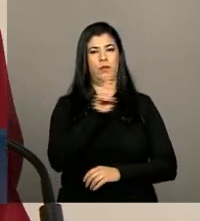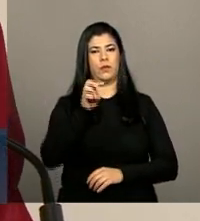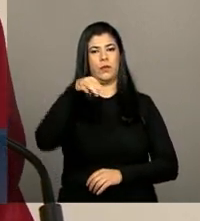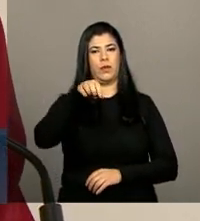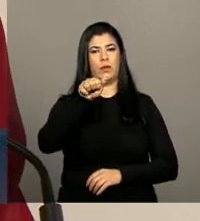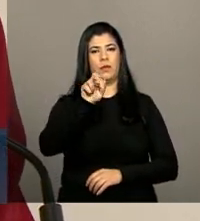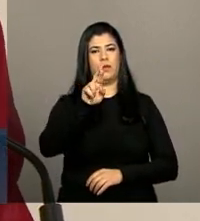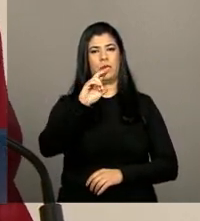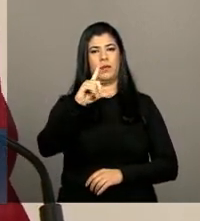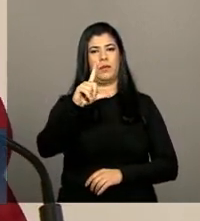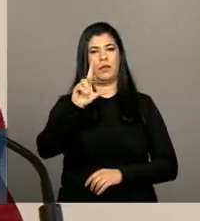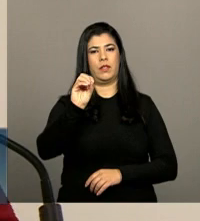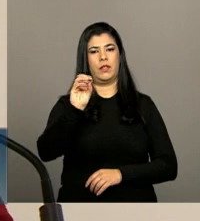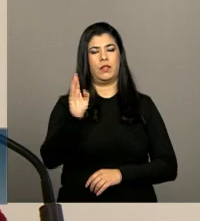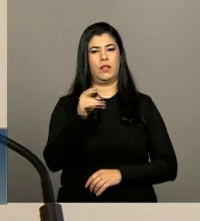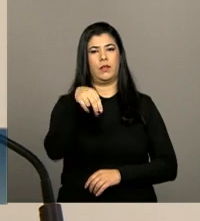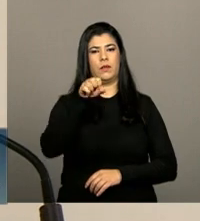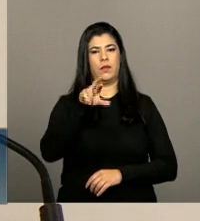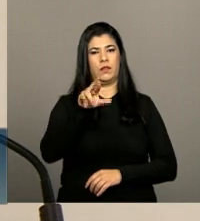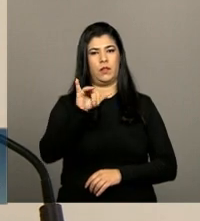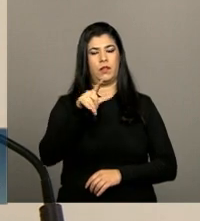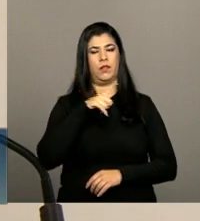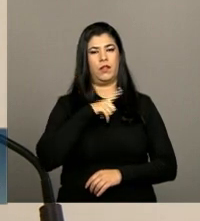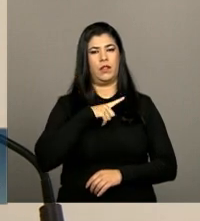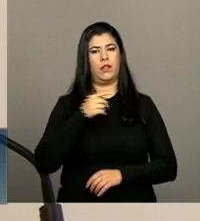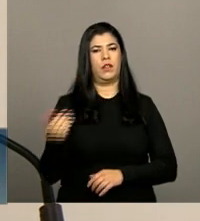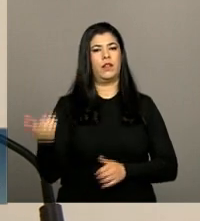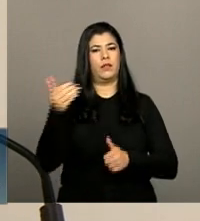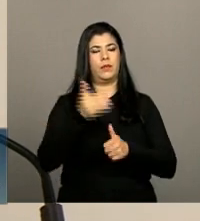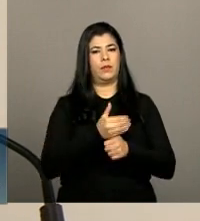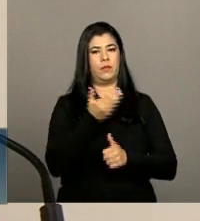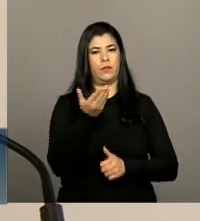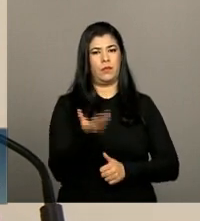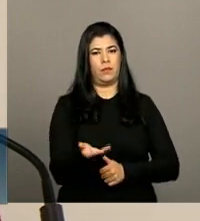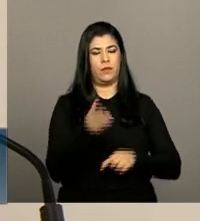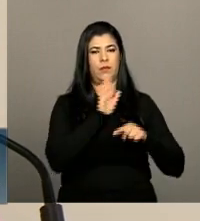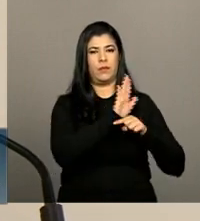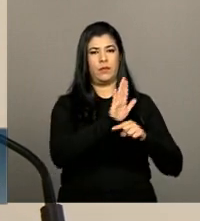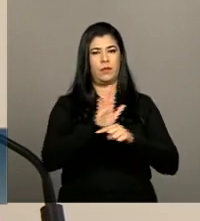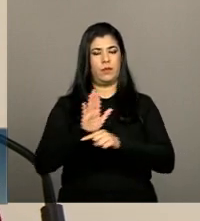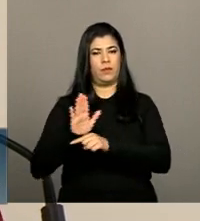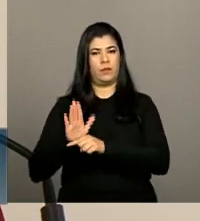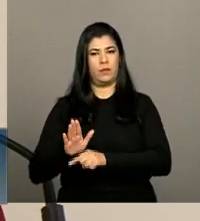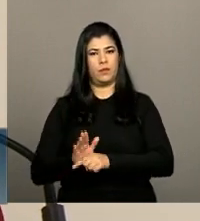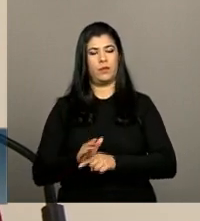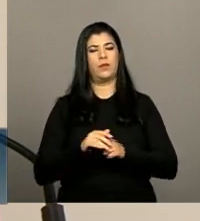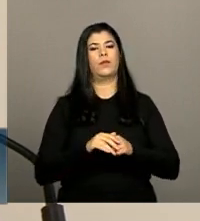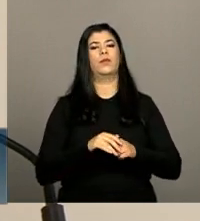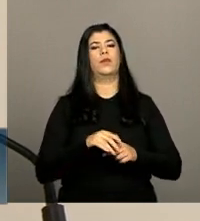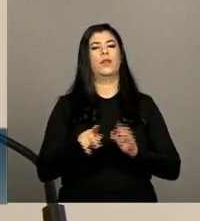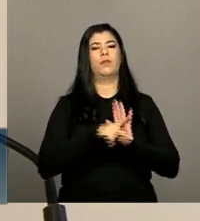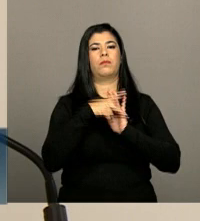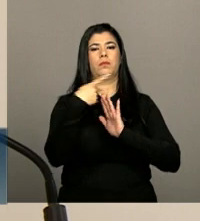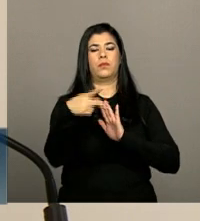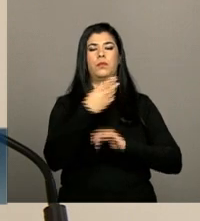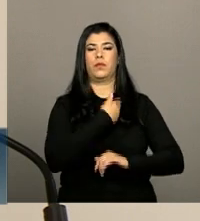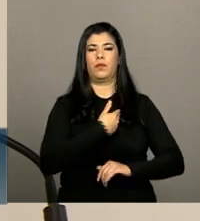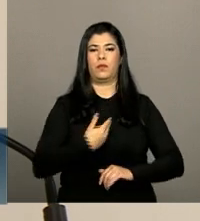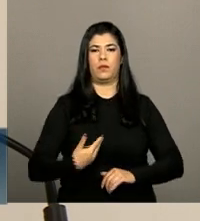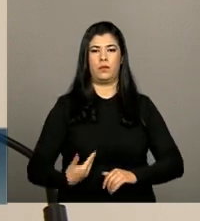Neri aqui na na sua Assessoria prestada ao